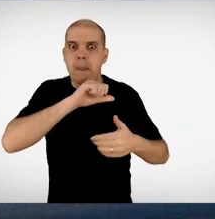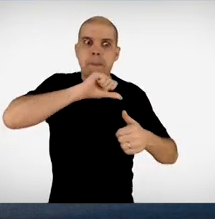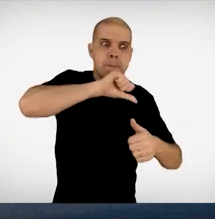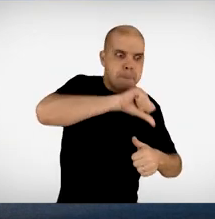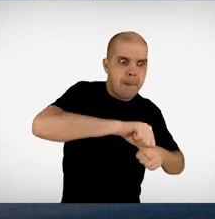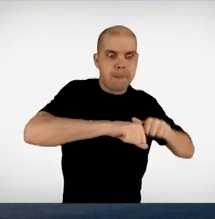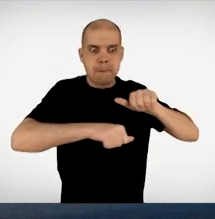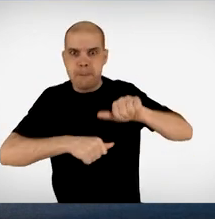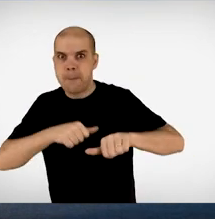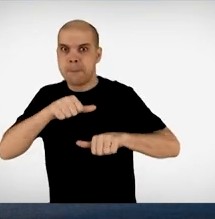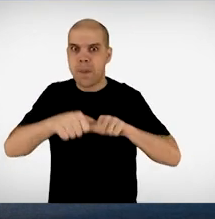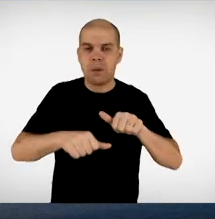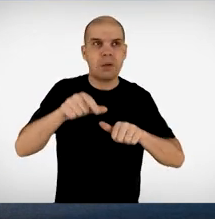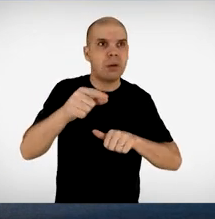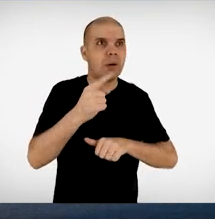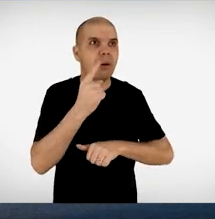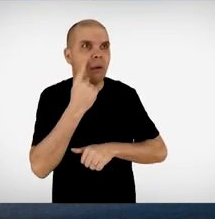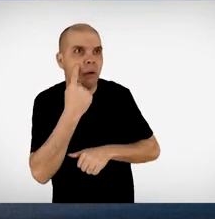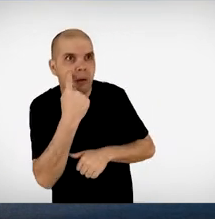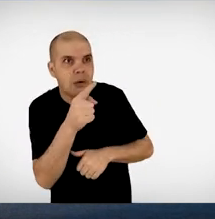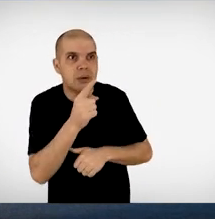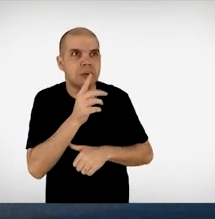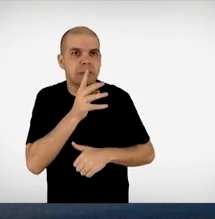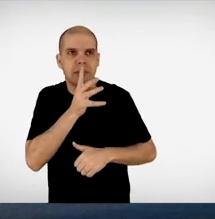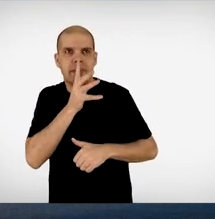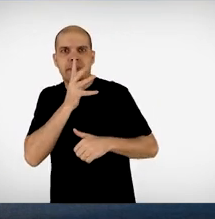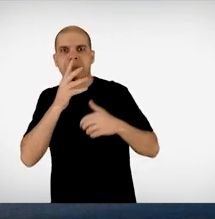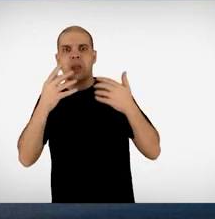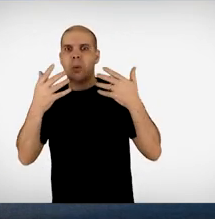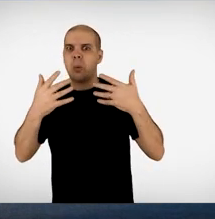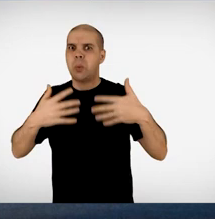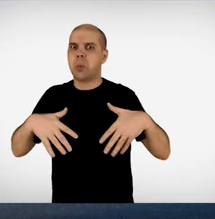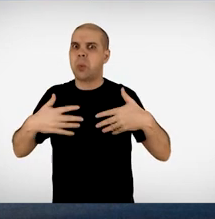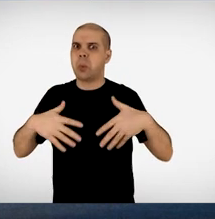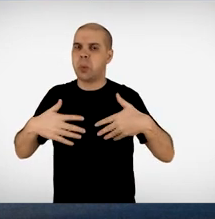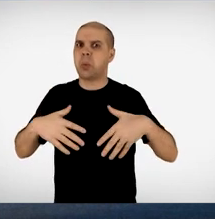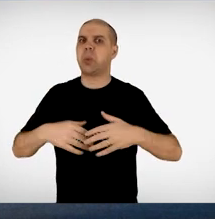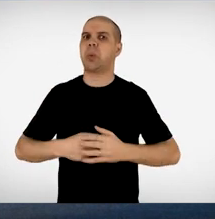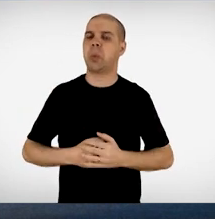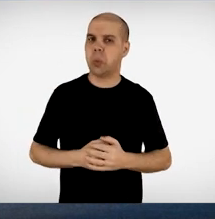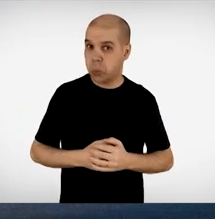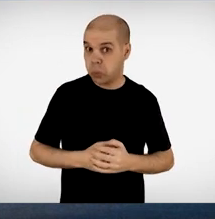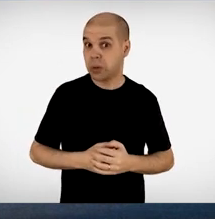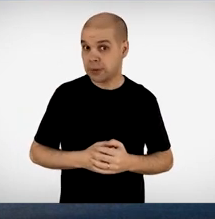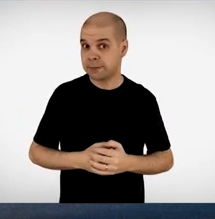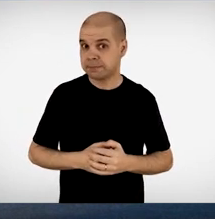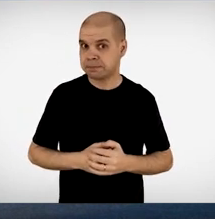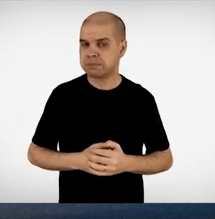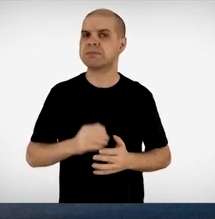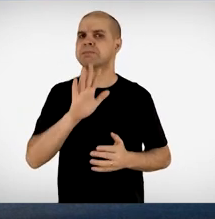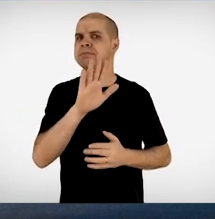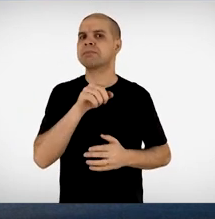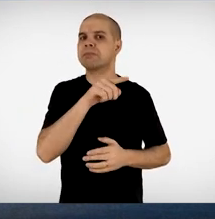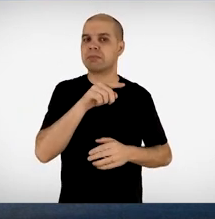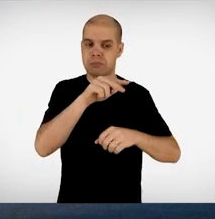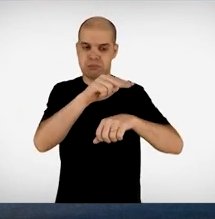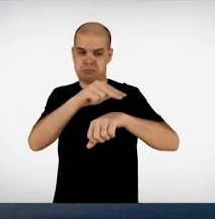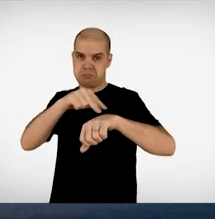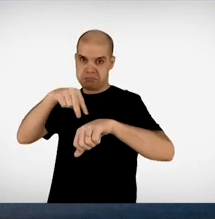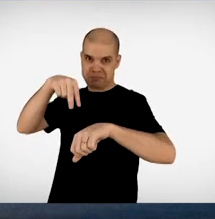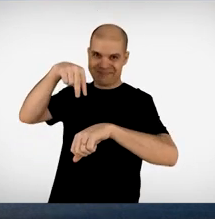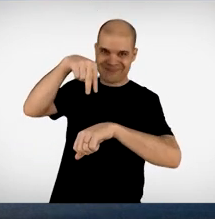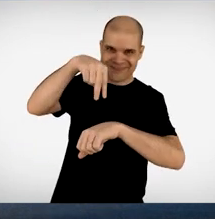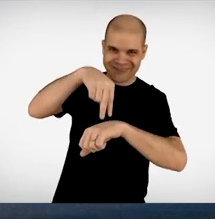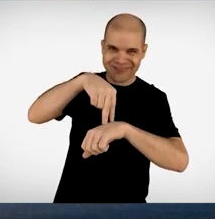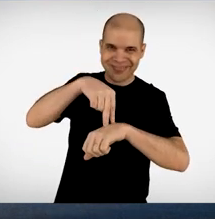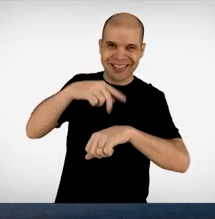extraordinários que provoca admiração e surpresa. É comum nos enredos épicos apresentar os feitos